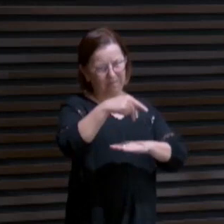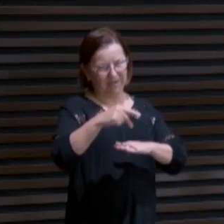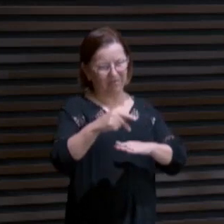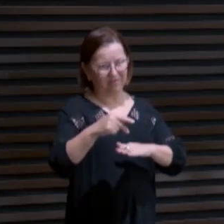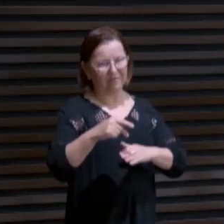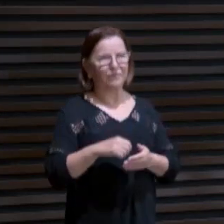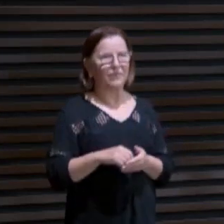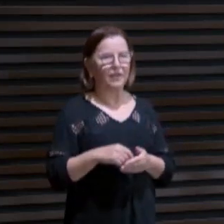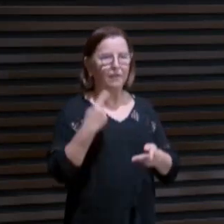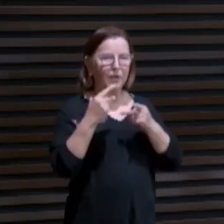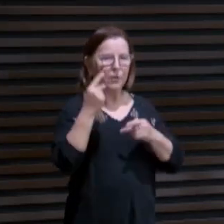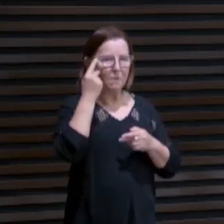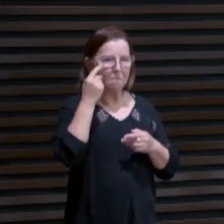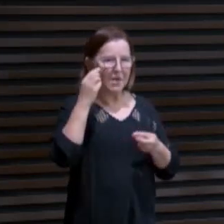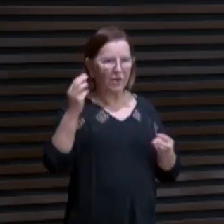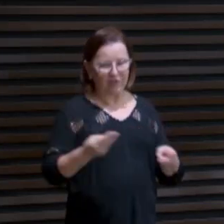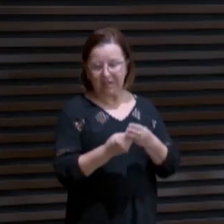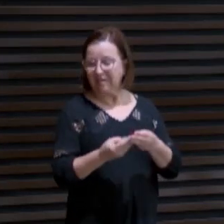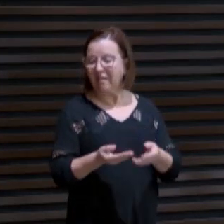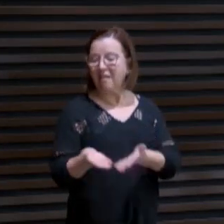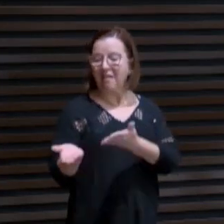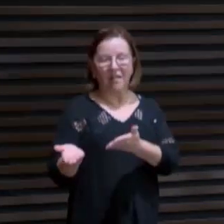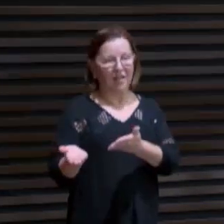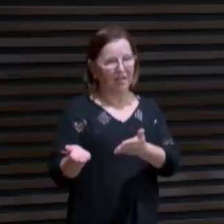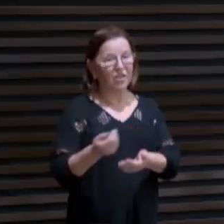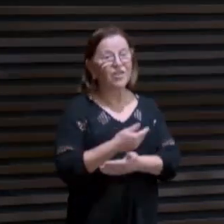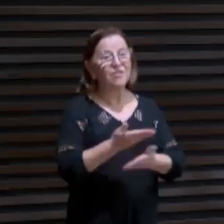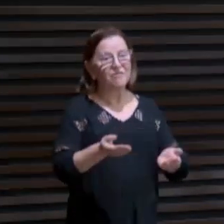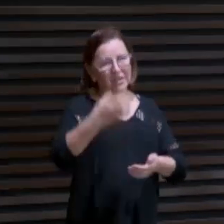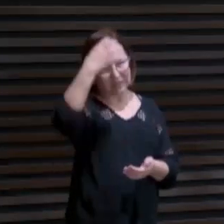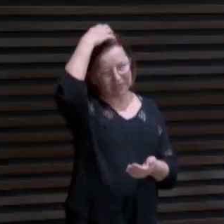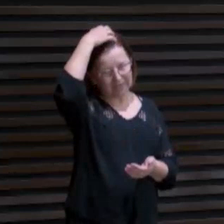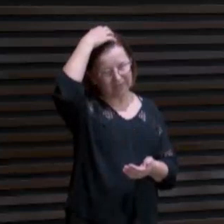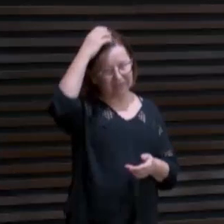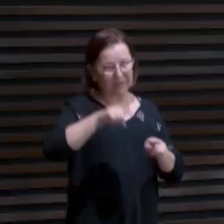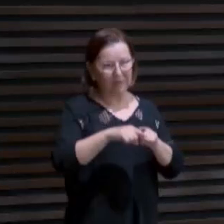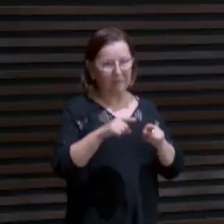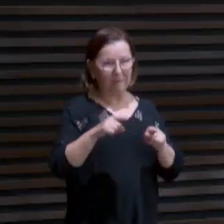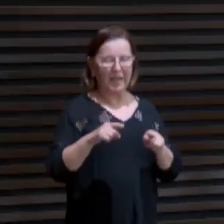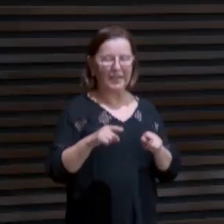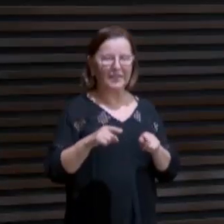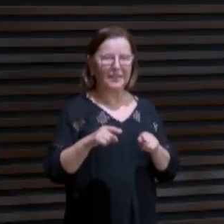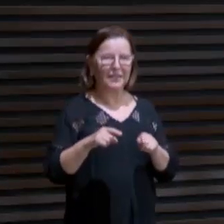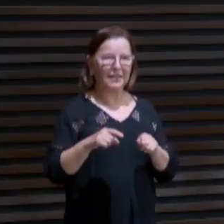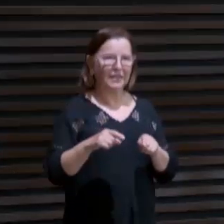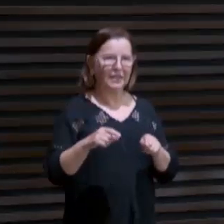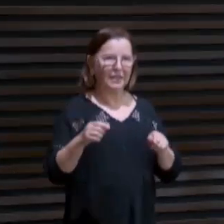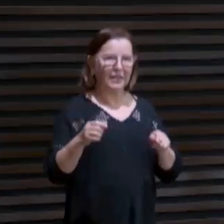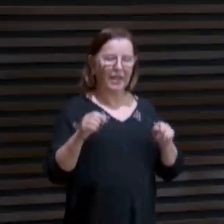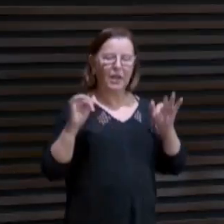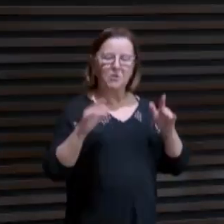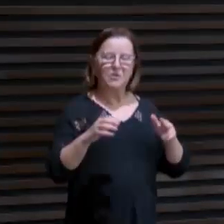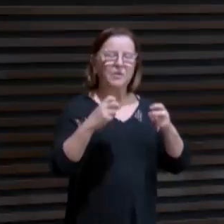judeus: "Eis aqui o vosso rei." Eles, porém, clamavam: "Fora, fora,